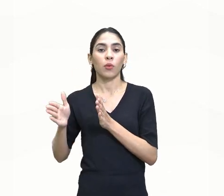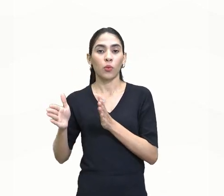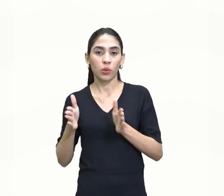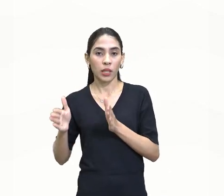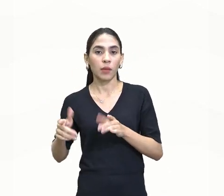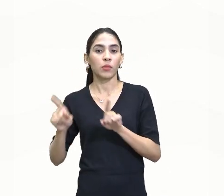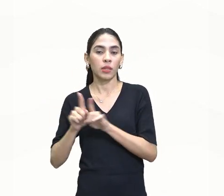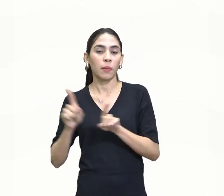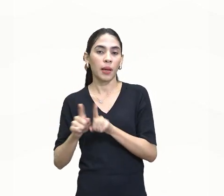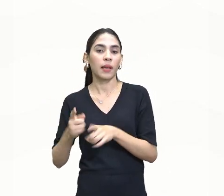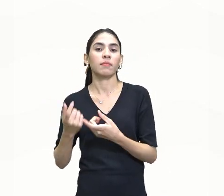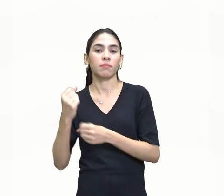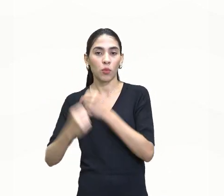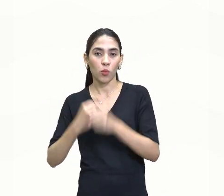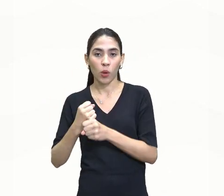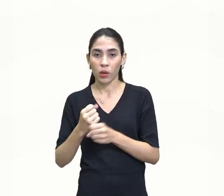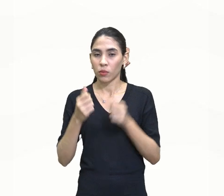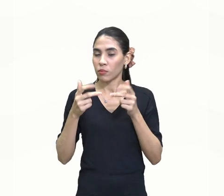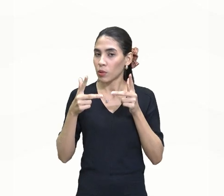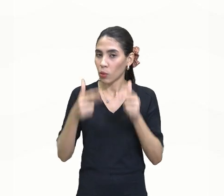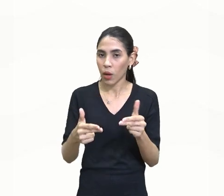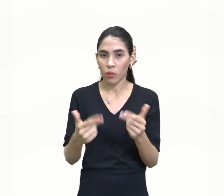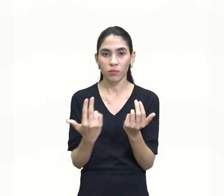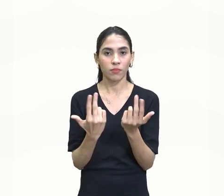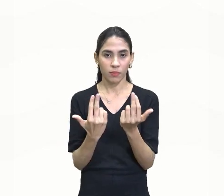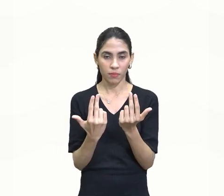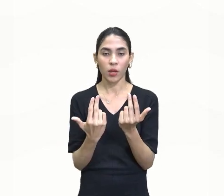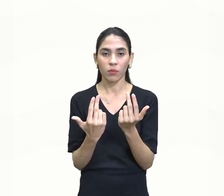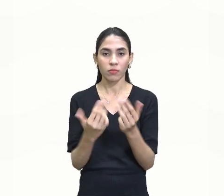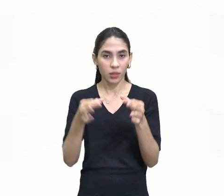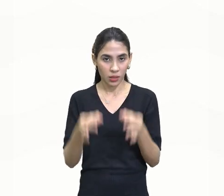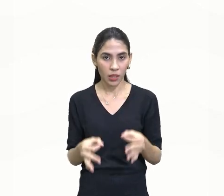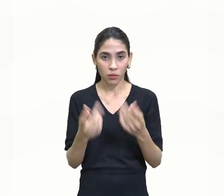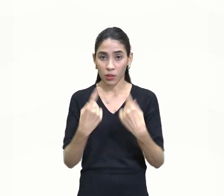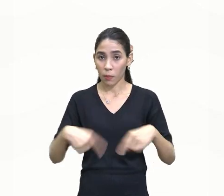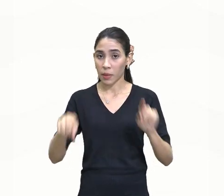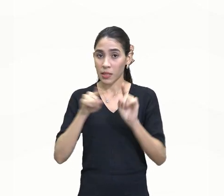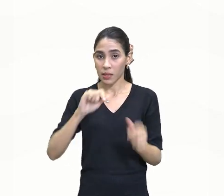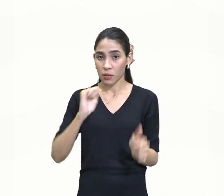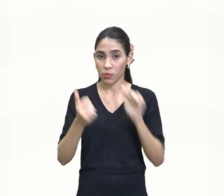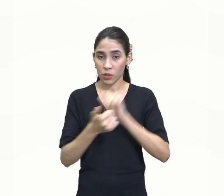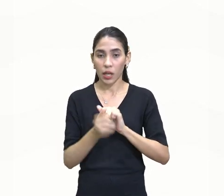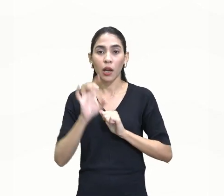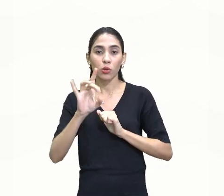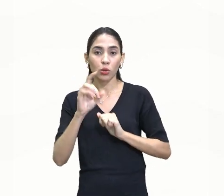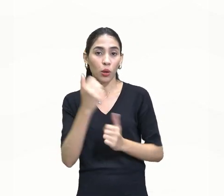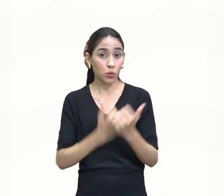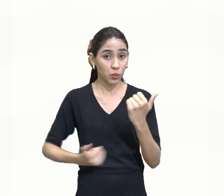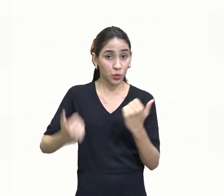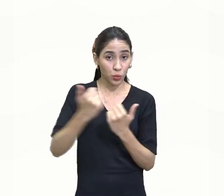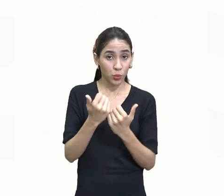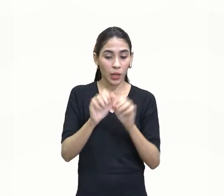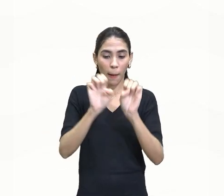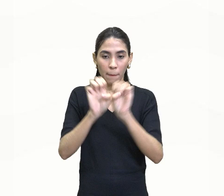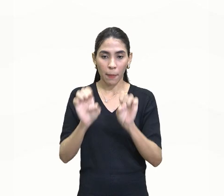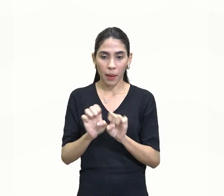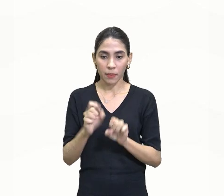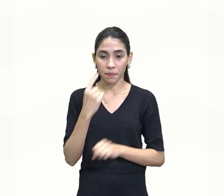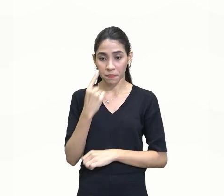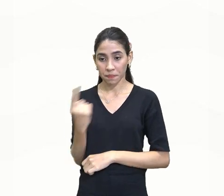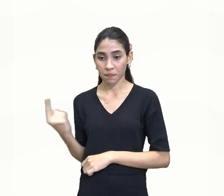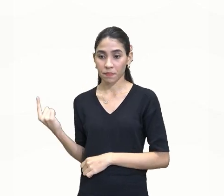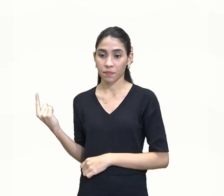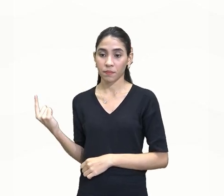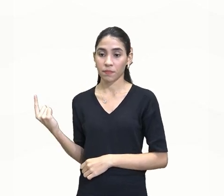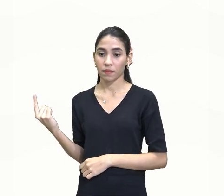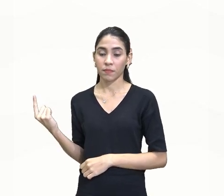ano. Então, tudo certo, não precisamos fazer nenhuma modificação aí. Basta substituirmos na expressão. Substituindo, então,